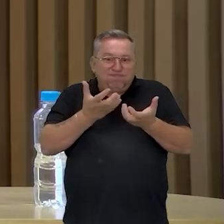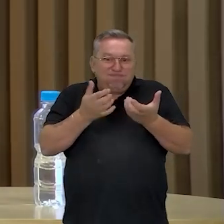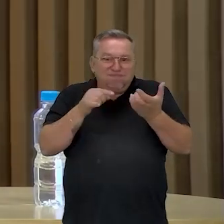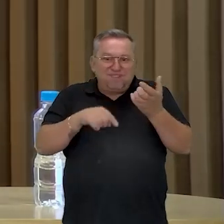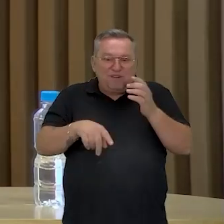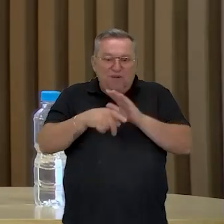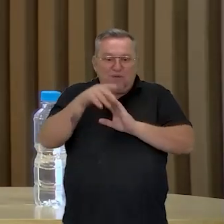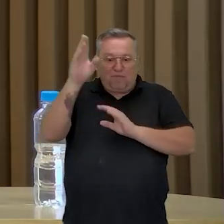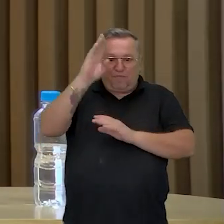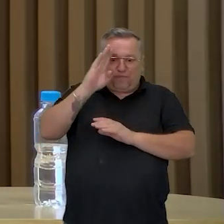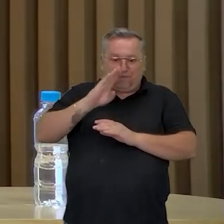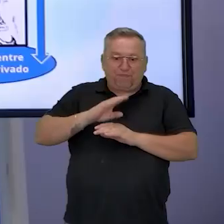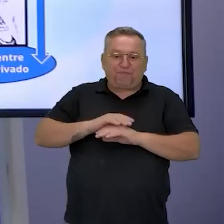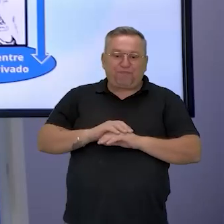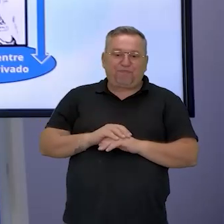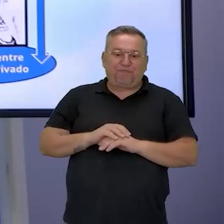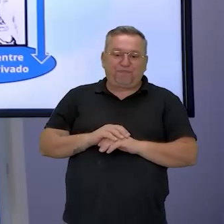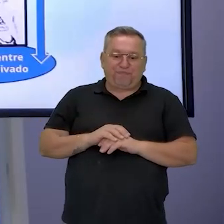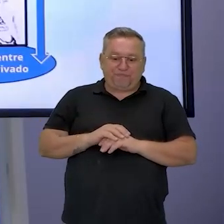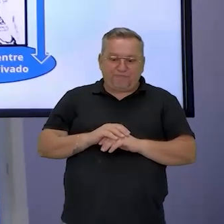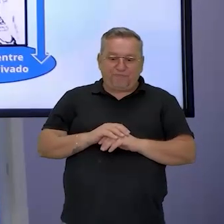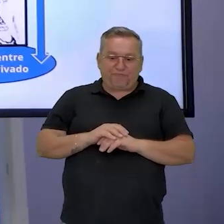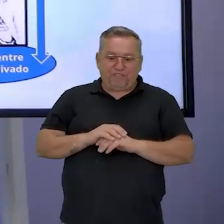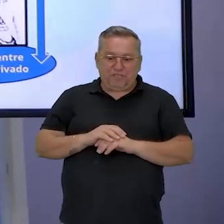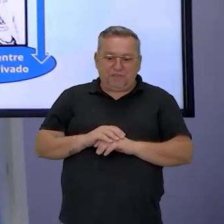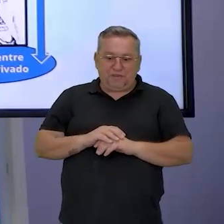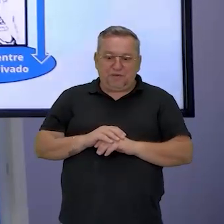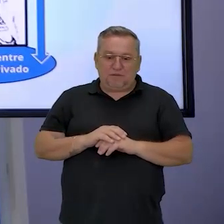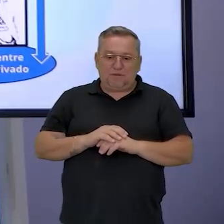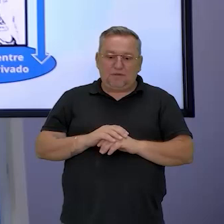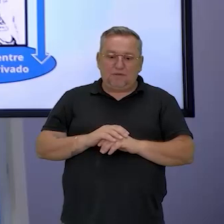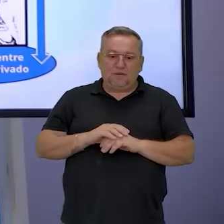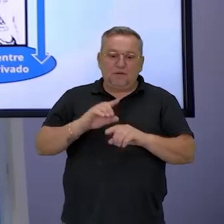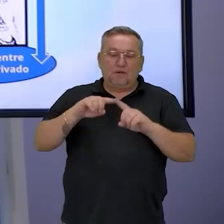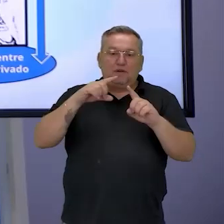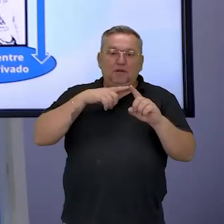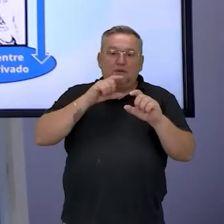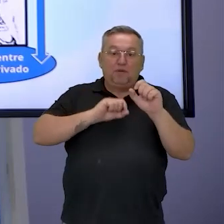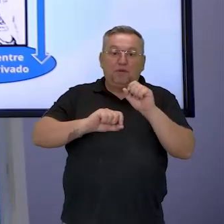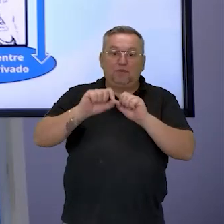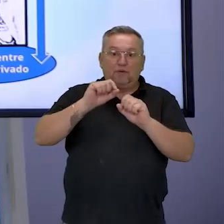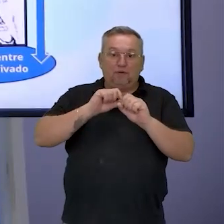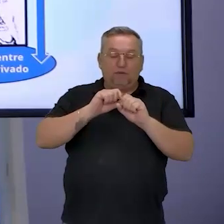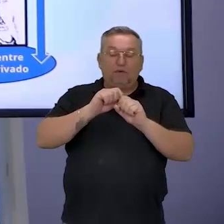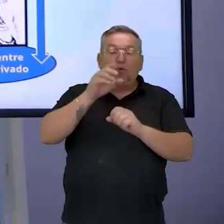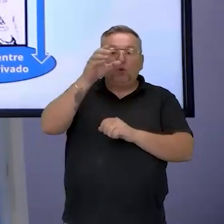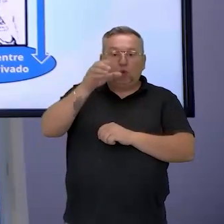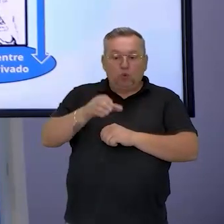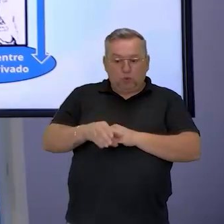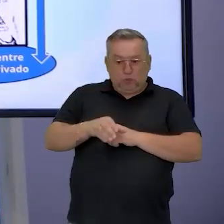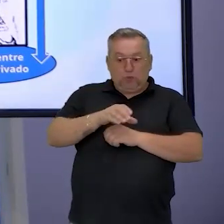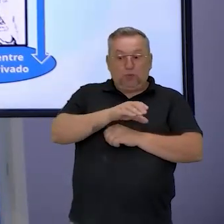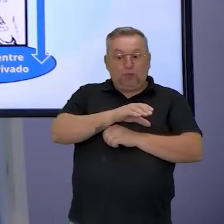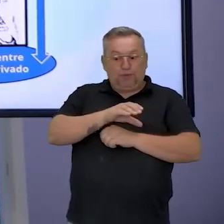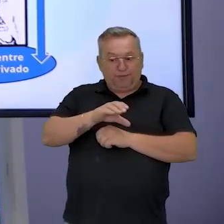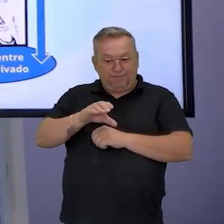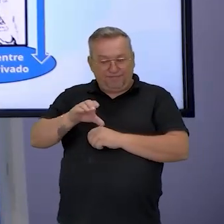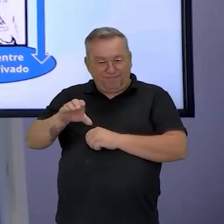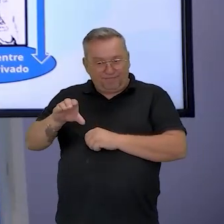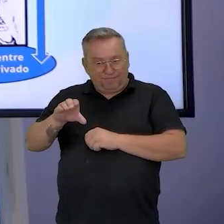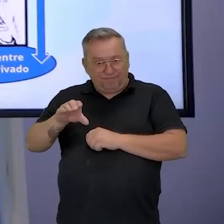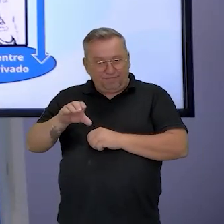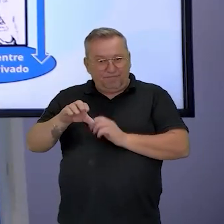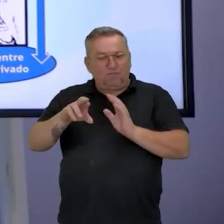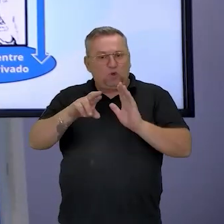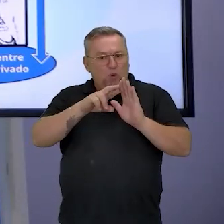Terra Brasilis. Isso. E aí o que acontecia? Existiam os ritos católicos, normatizados